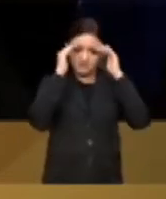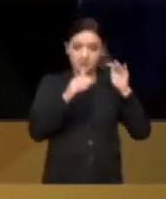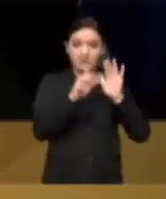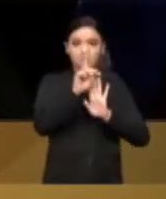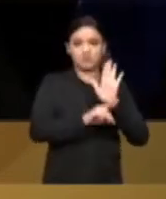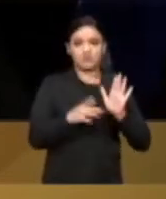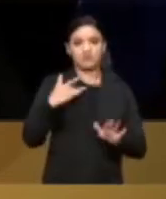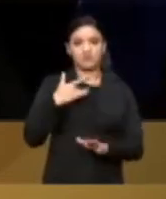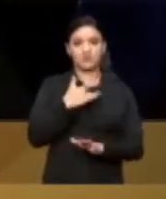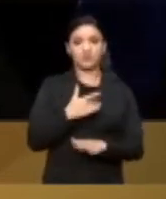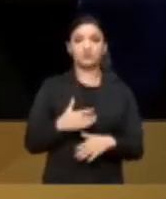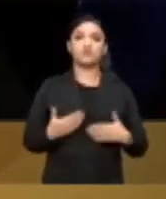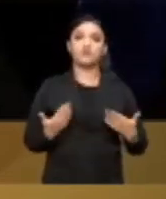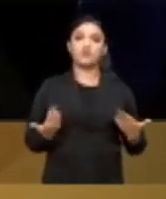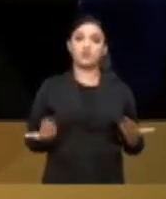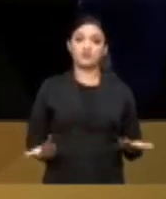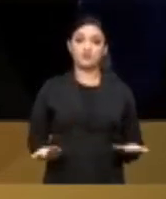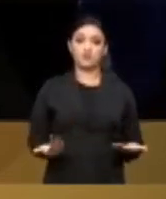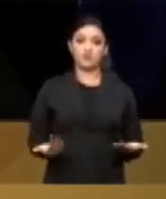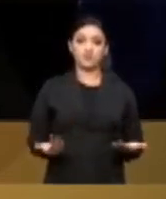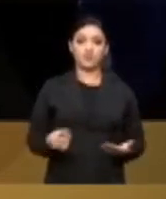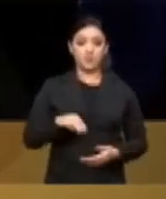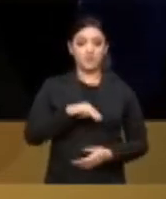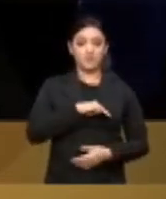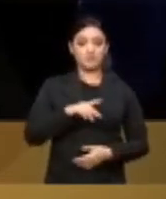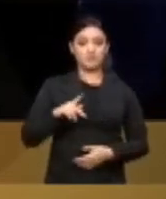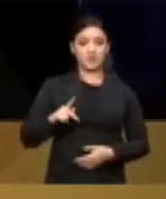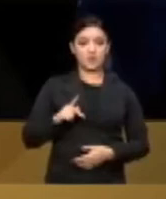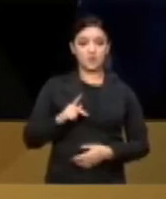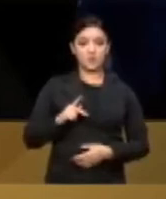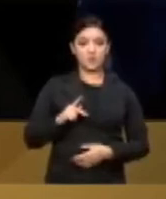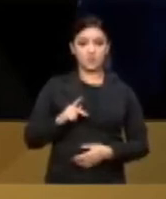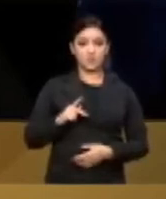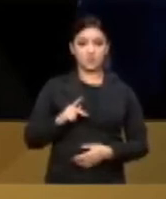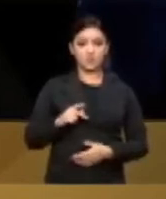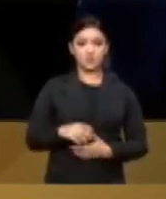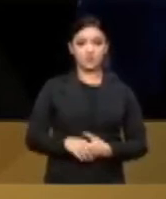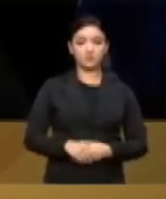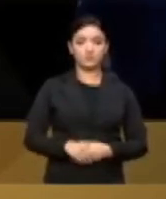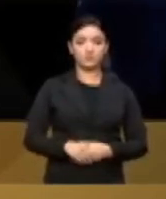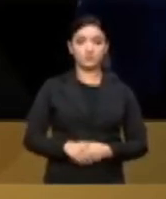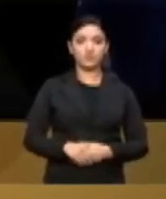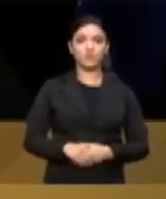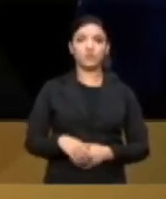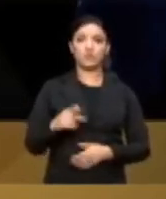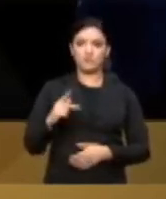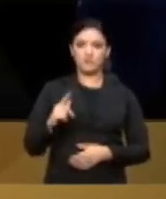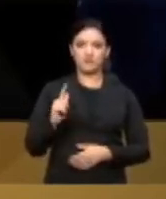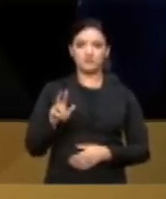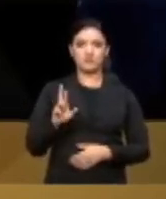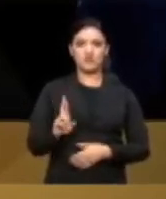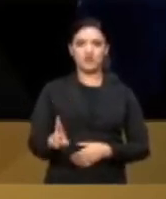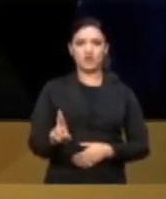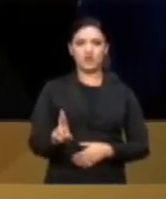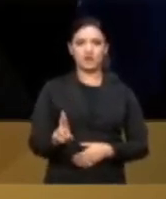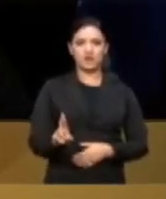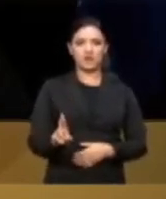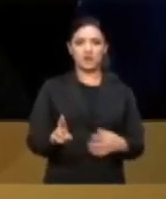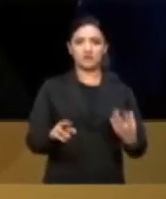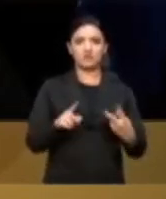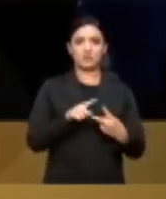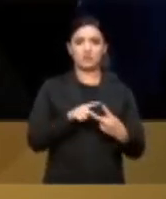Assim, egregia Suprema Corte, o Ministério Público, neste caso o Procurador-Geral da República, no que toca às